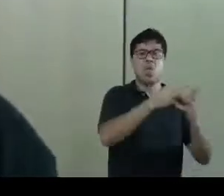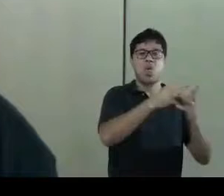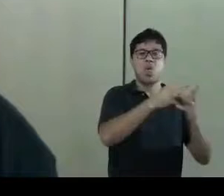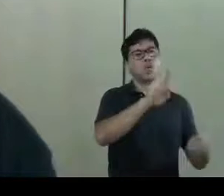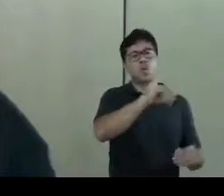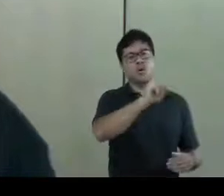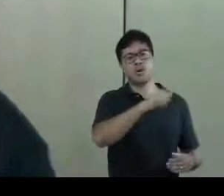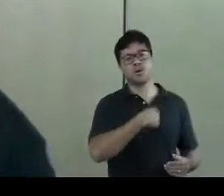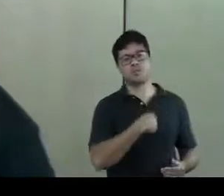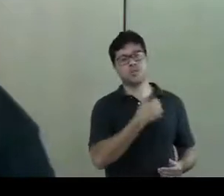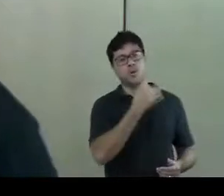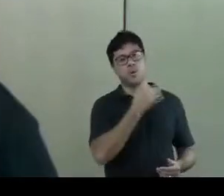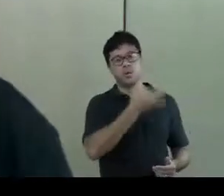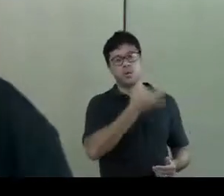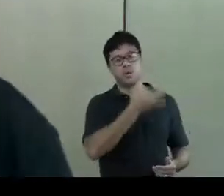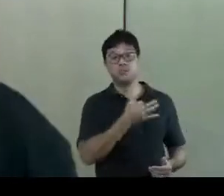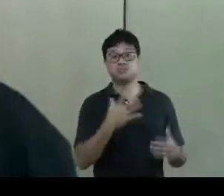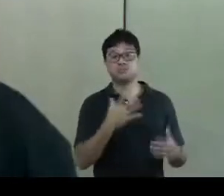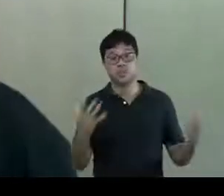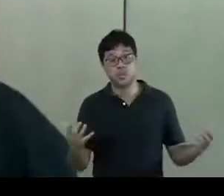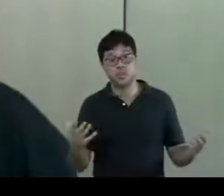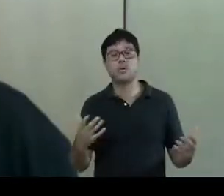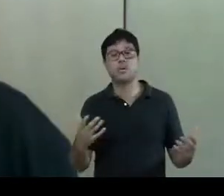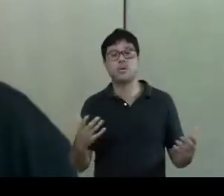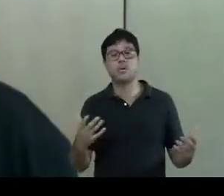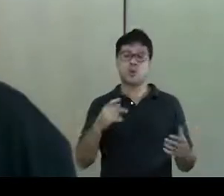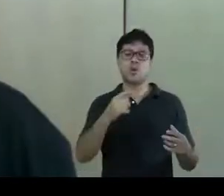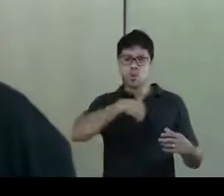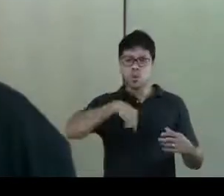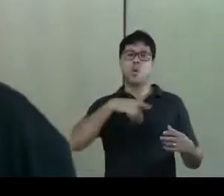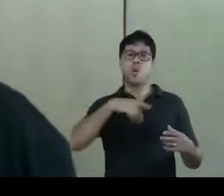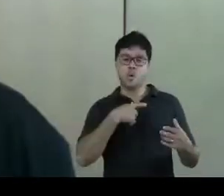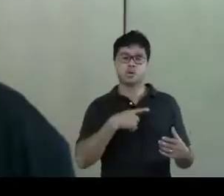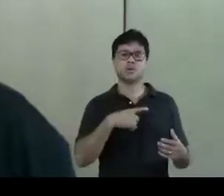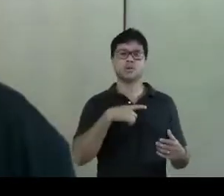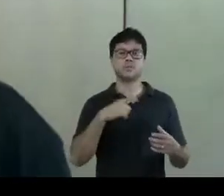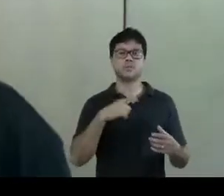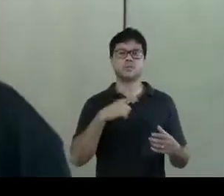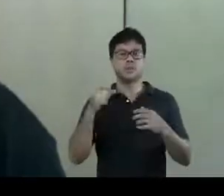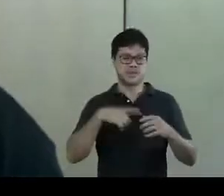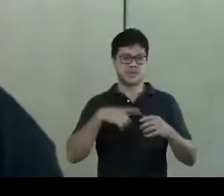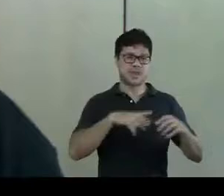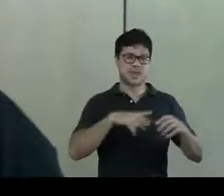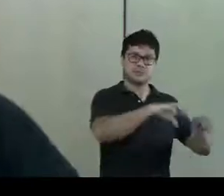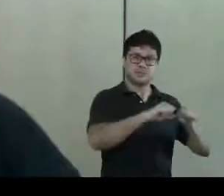acabar. Então, a gente, como eu disse, somos ainda detentores dessa